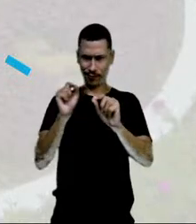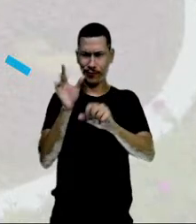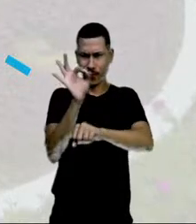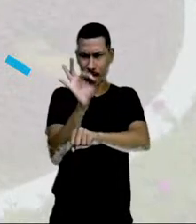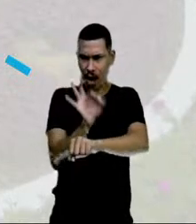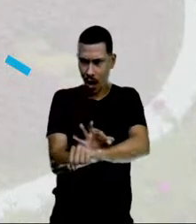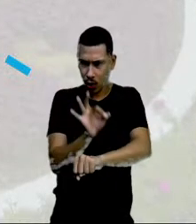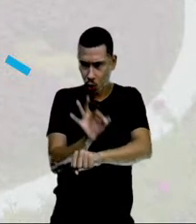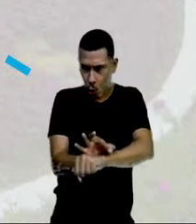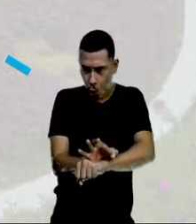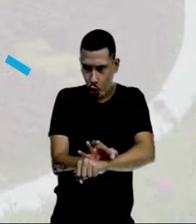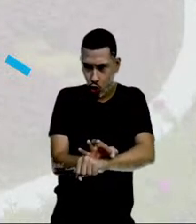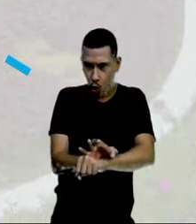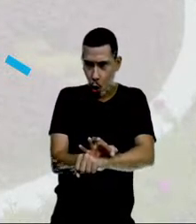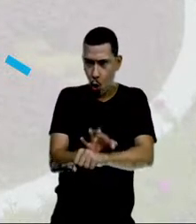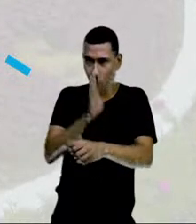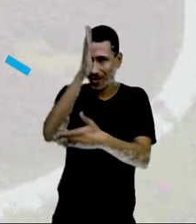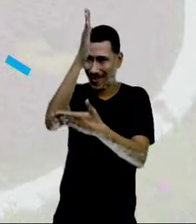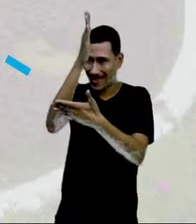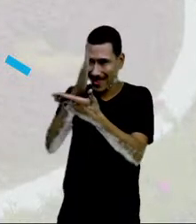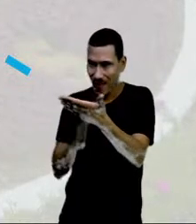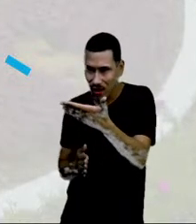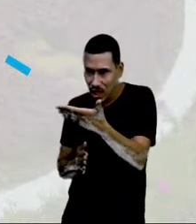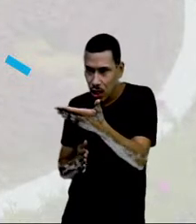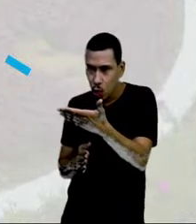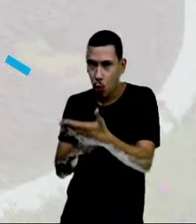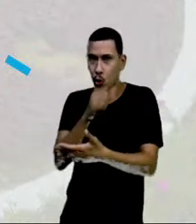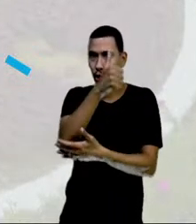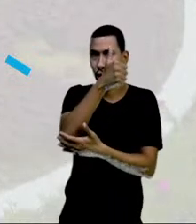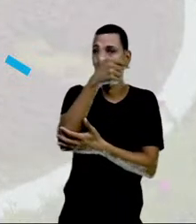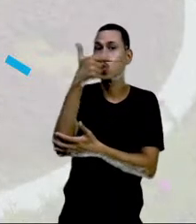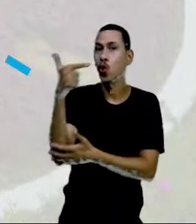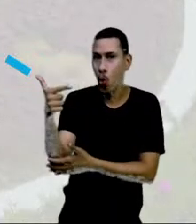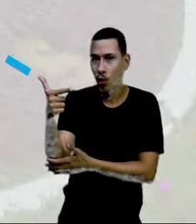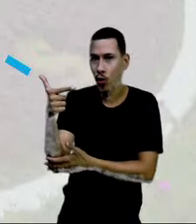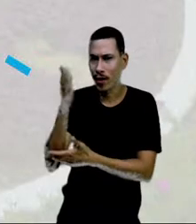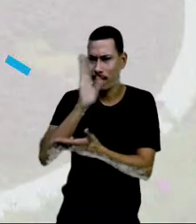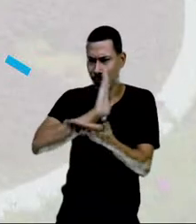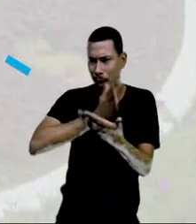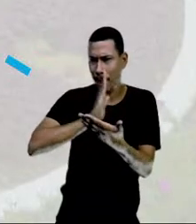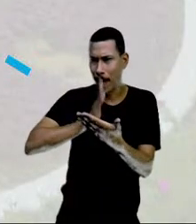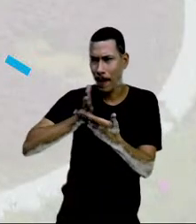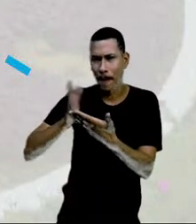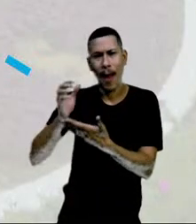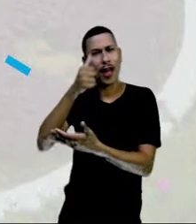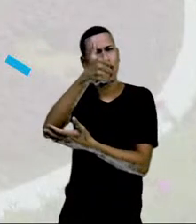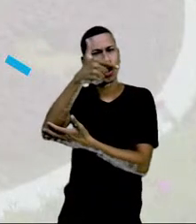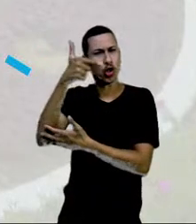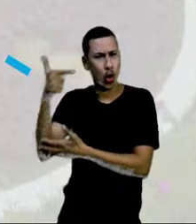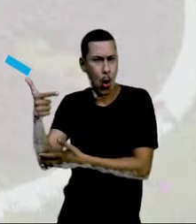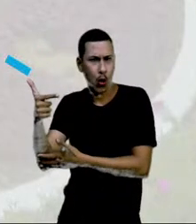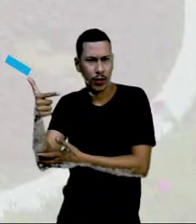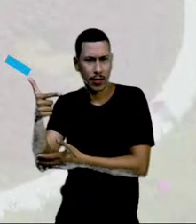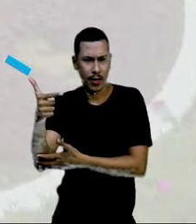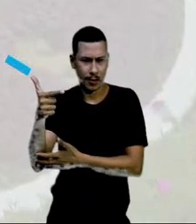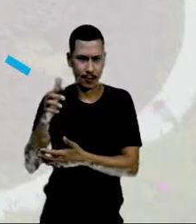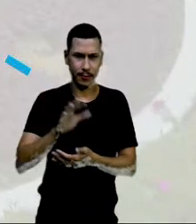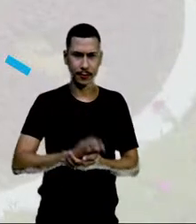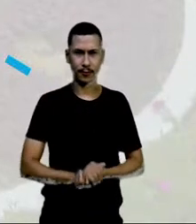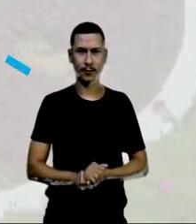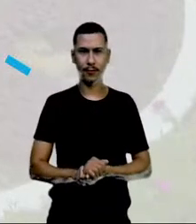ele fica dividido em 12 partes, como 12 fatias, 12 pedaços,